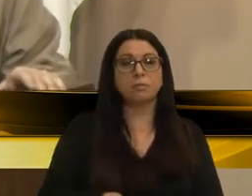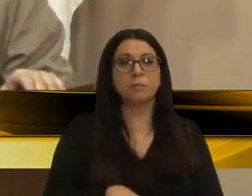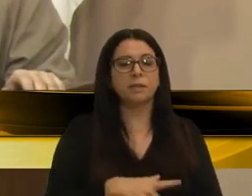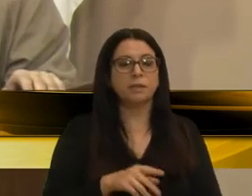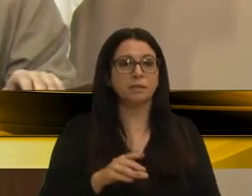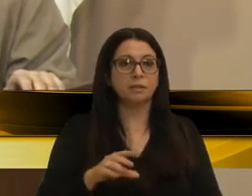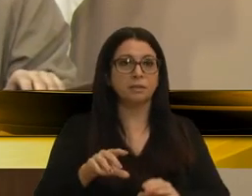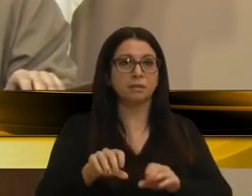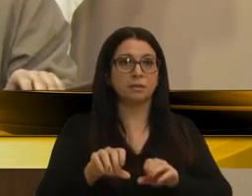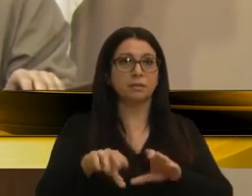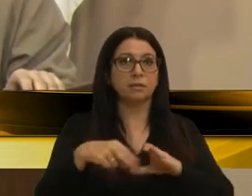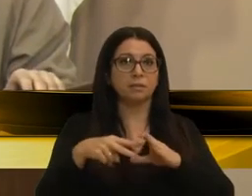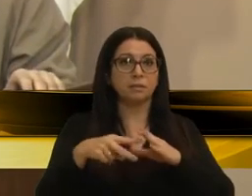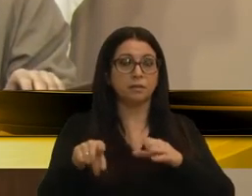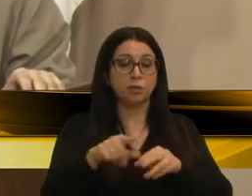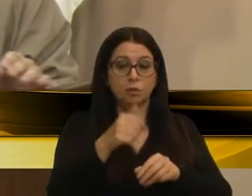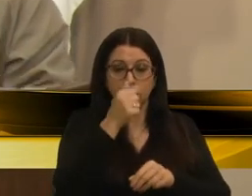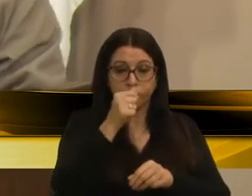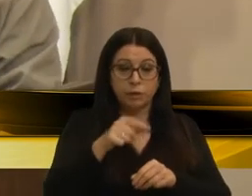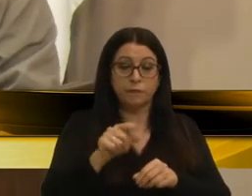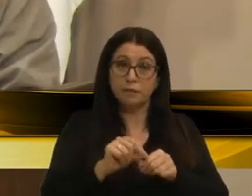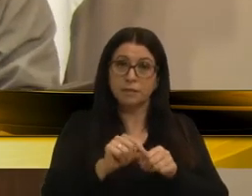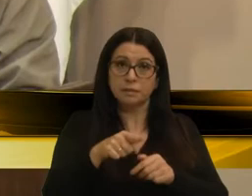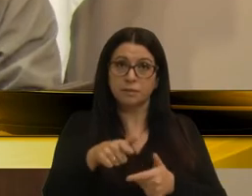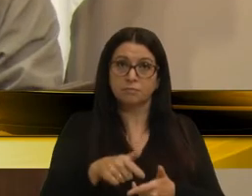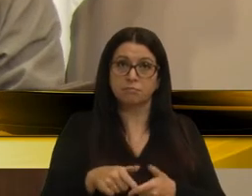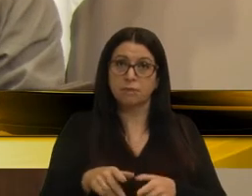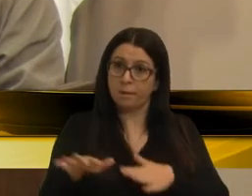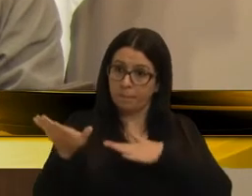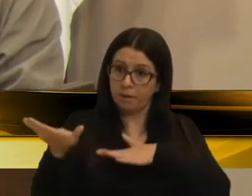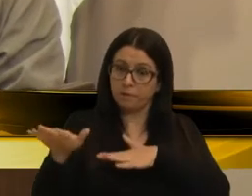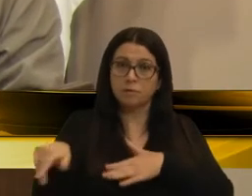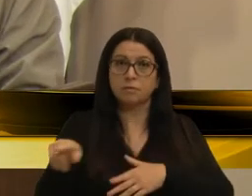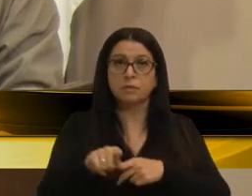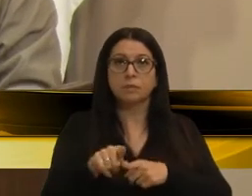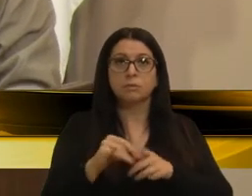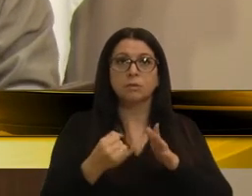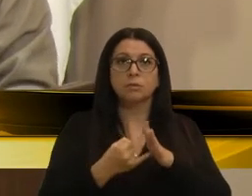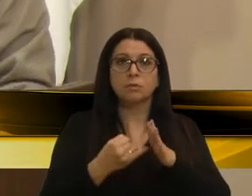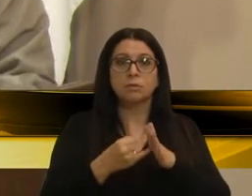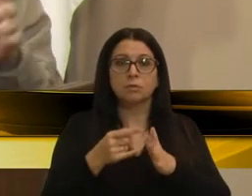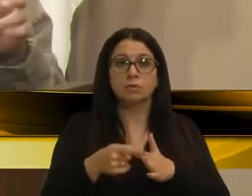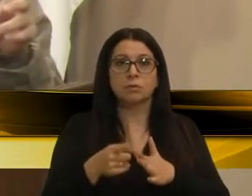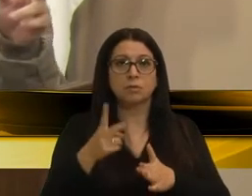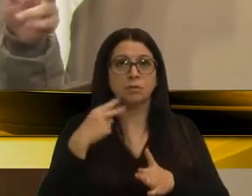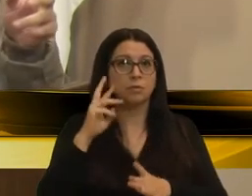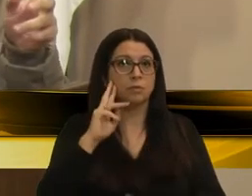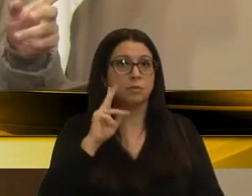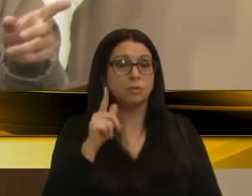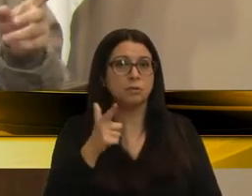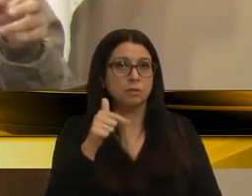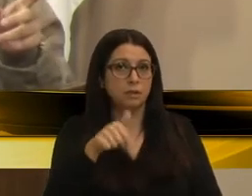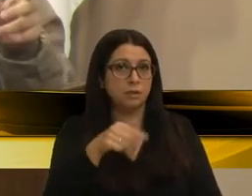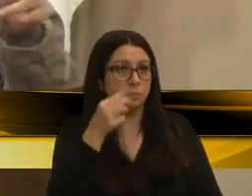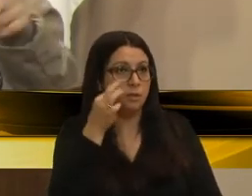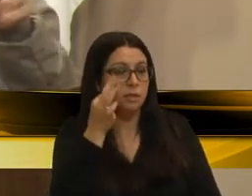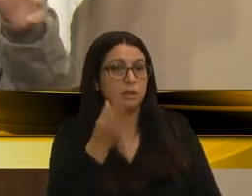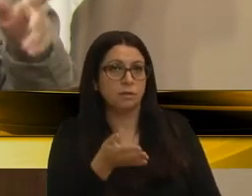e fazer esse ato. Agora, colegas vereadores, a questão do Instituto Federal, o vereador Renato Oliveira não está aqui